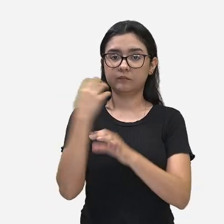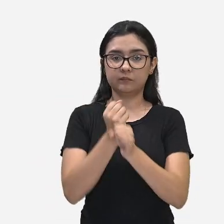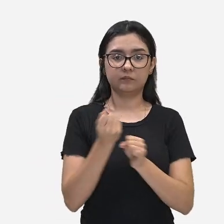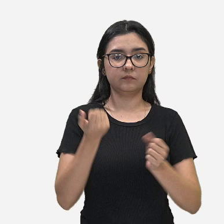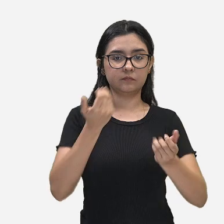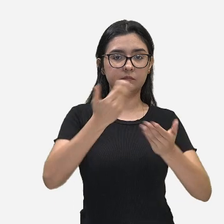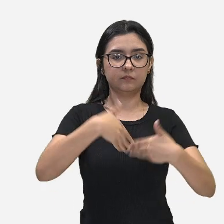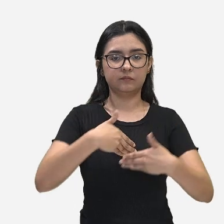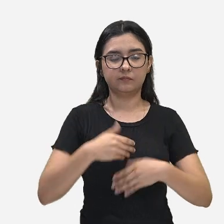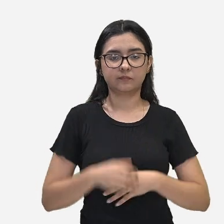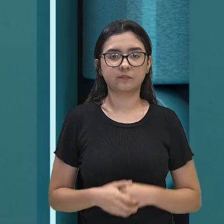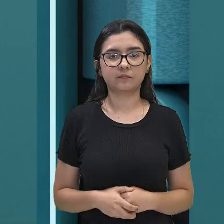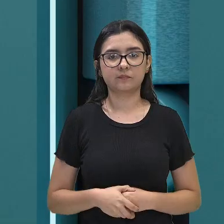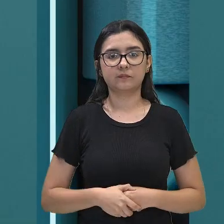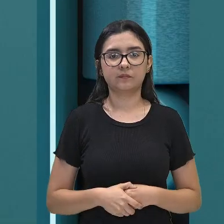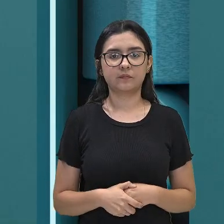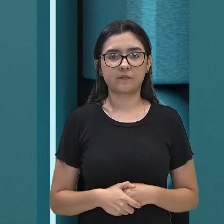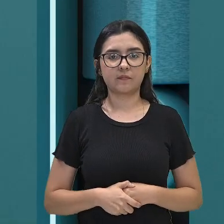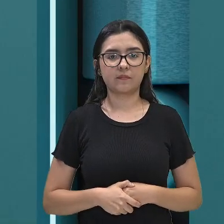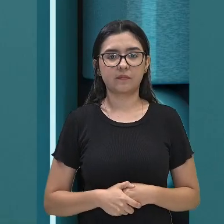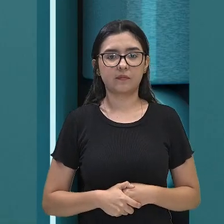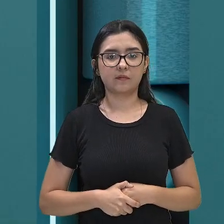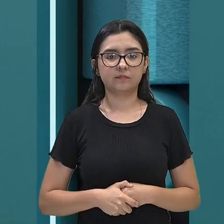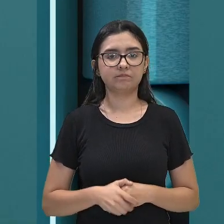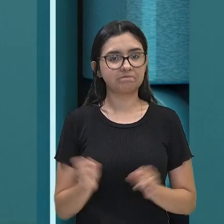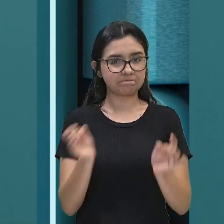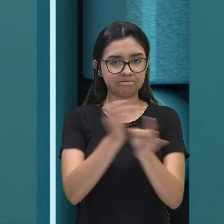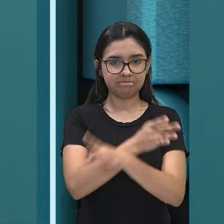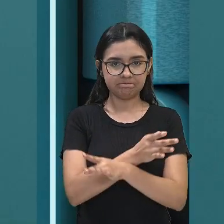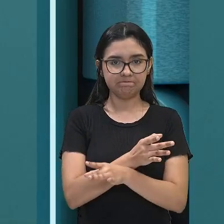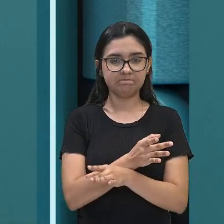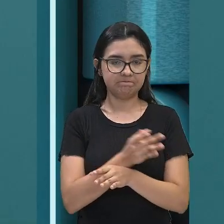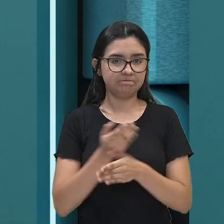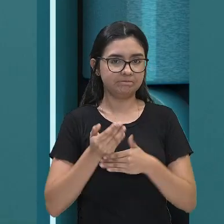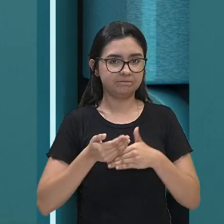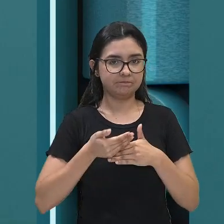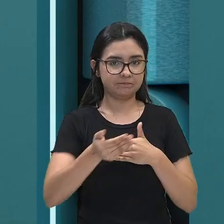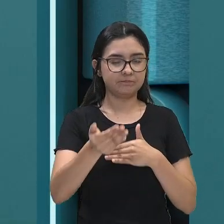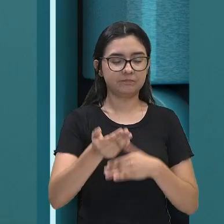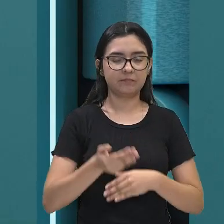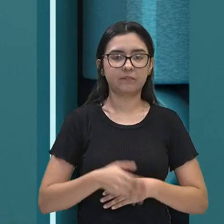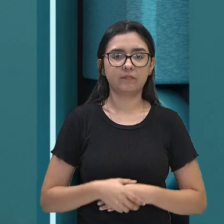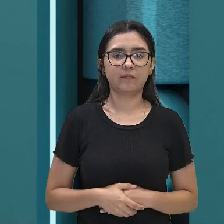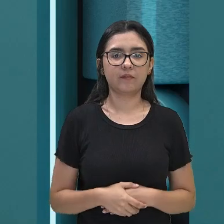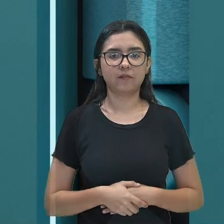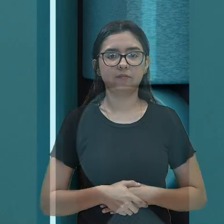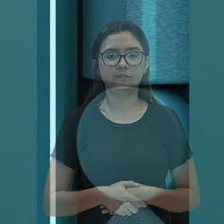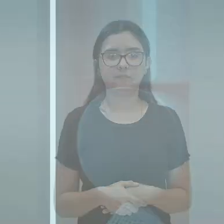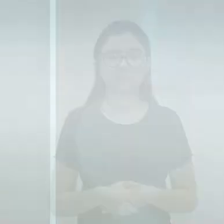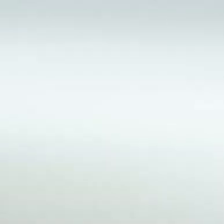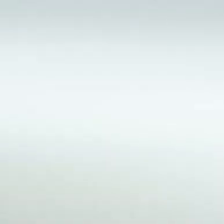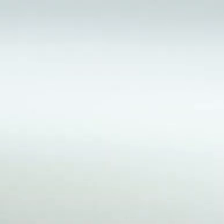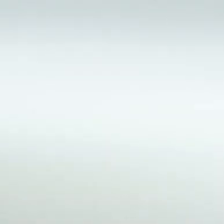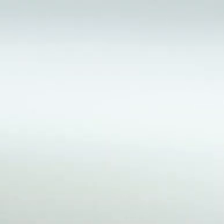e avaliação. ¿Listos para estudiar? Entonces, vamos a empezar.